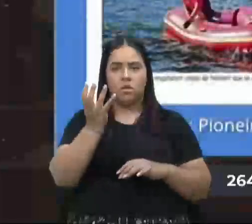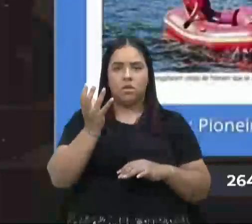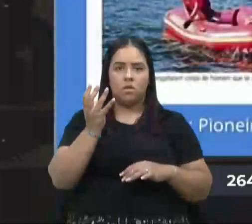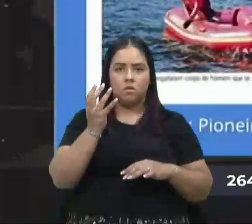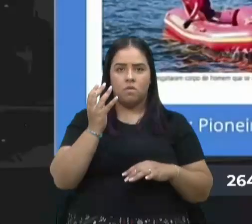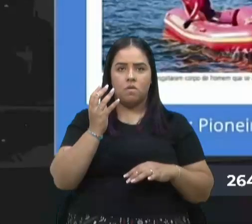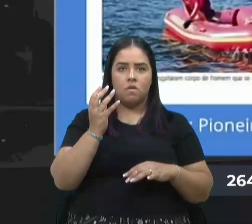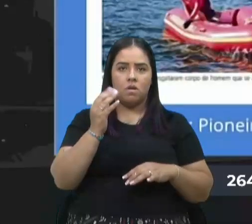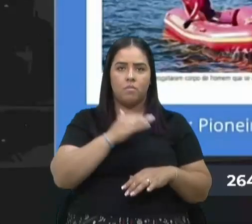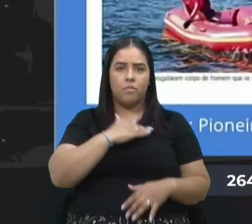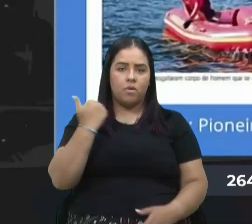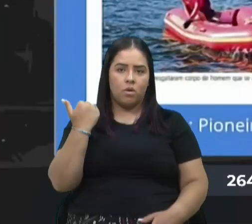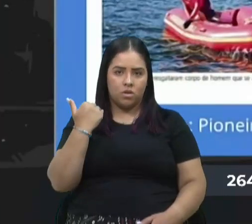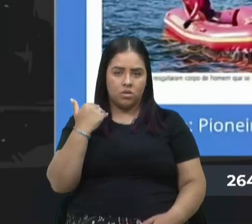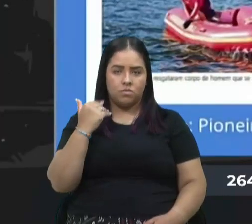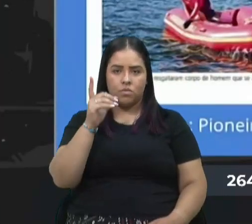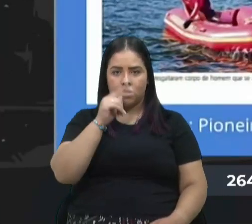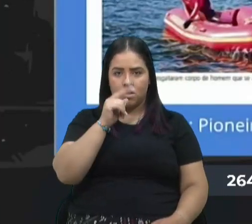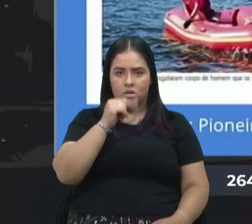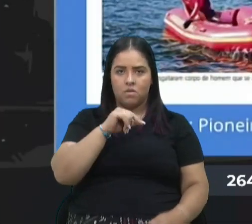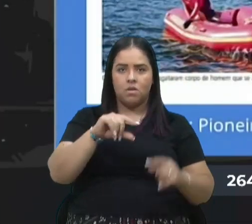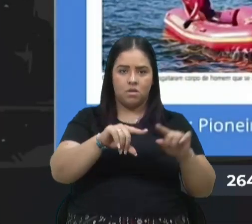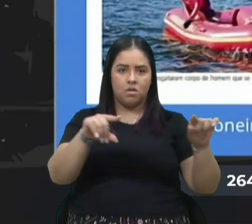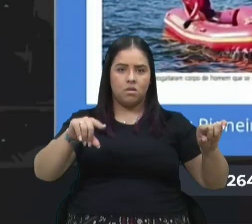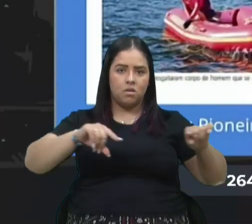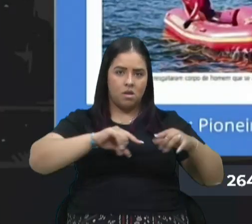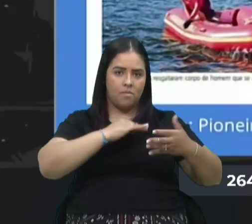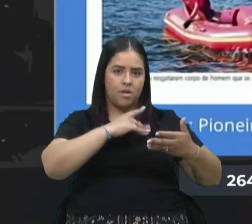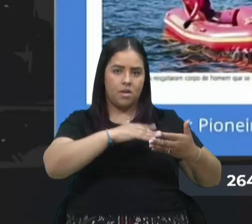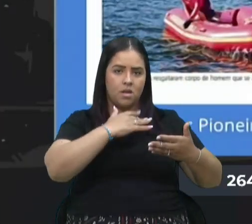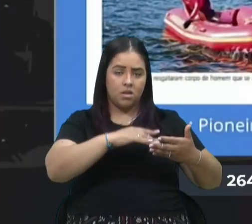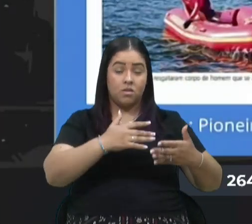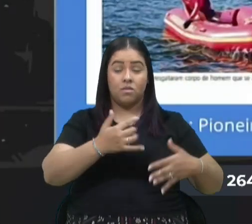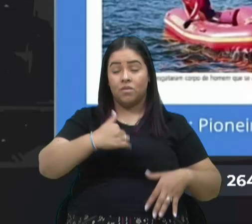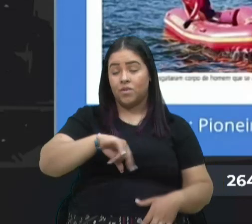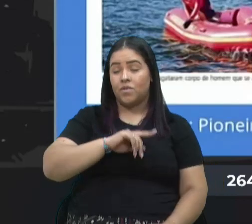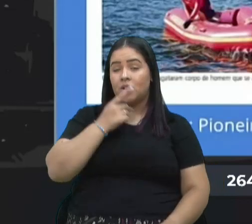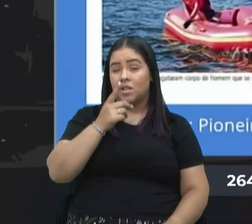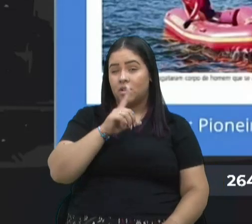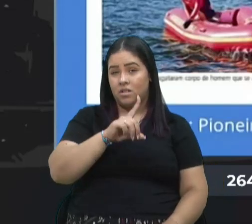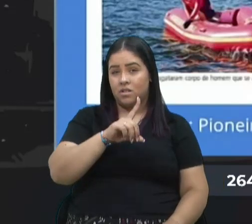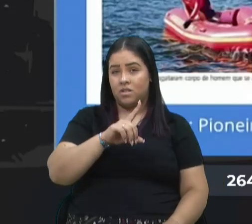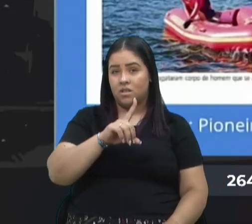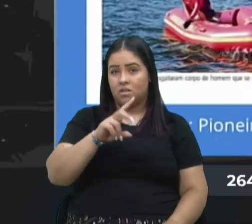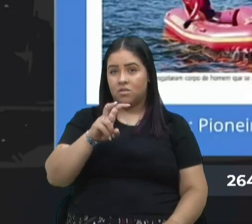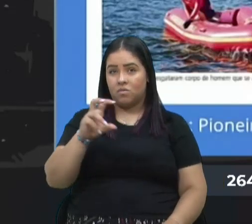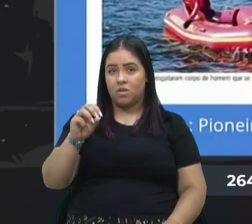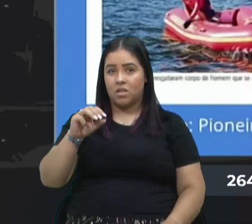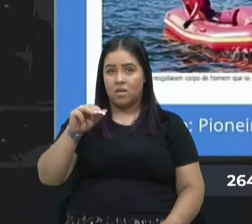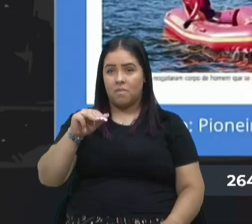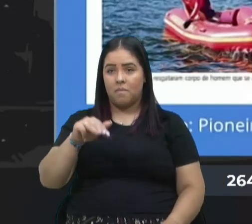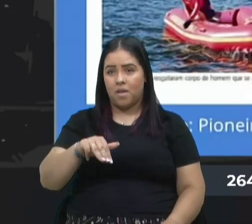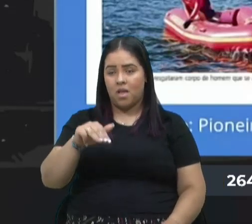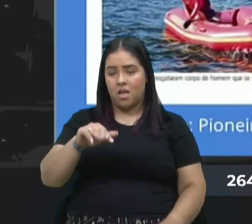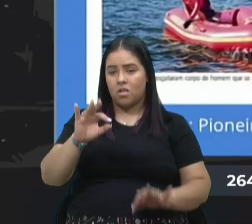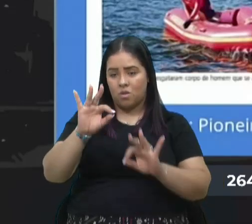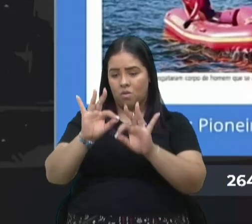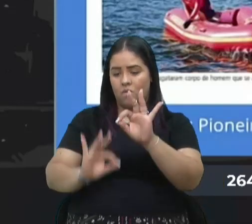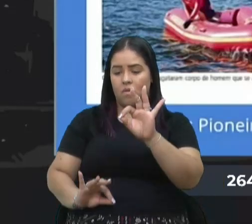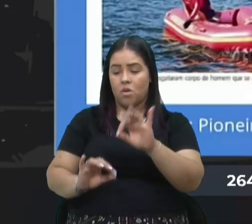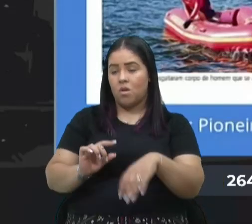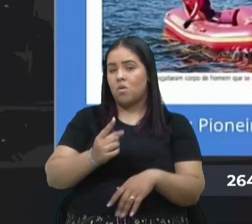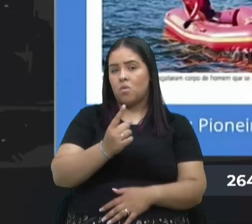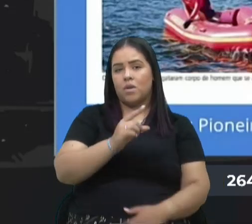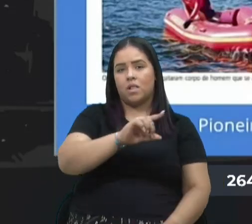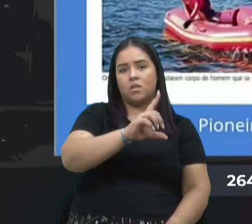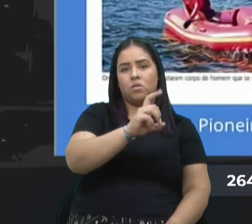mortes foi uma questão de, vamos dizer que seja 100 metros, 150 metros, uma longe da outra. Uma na Domingos